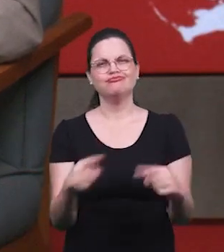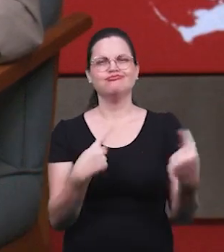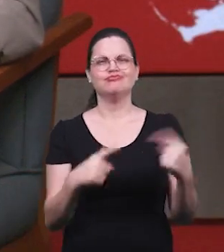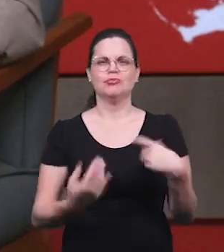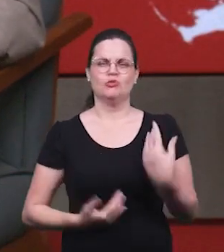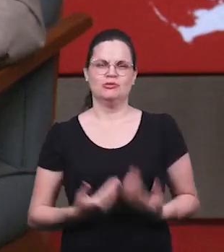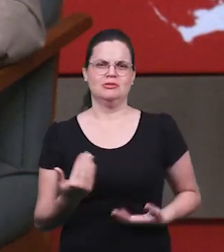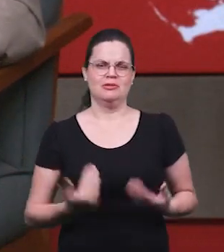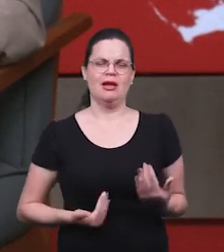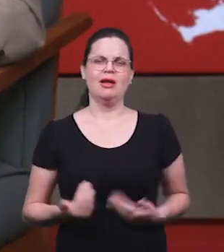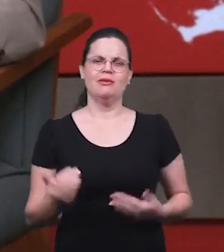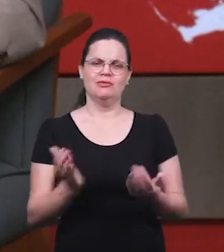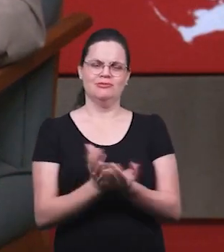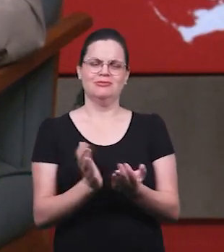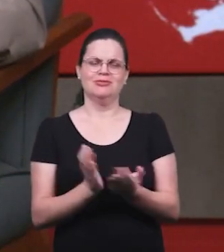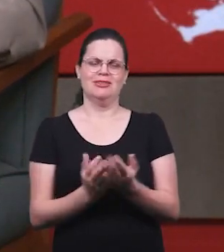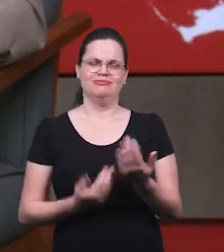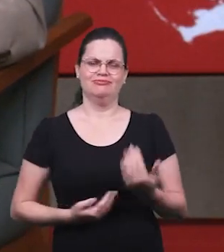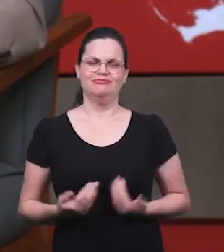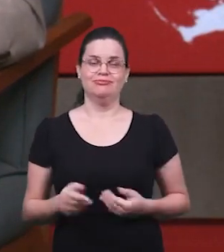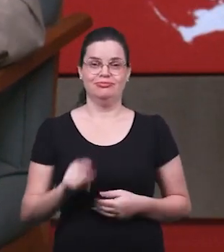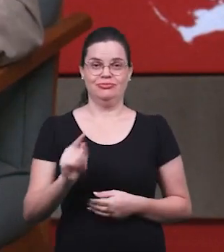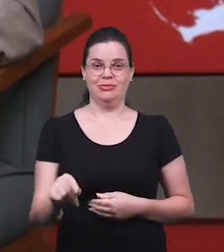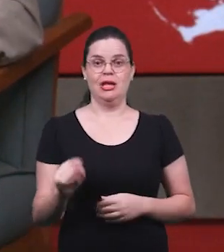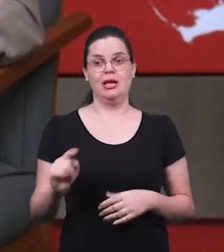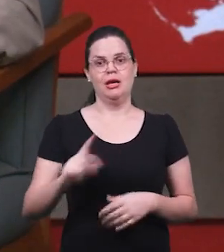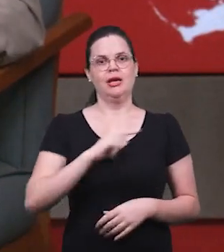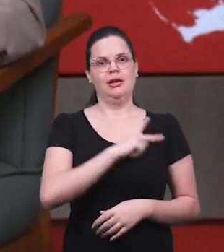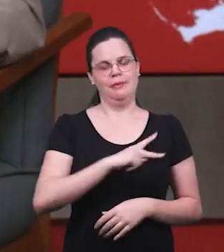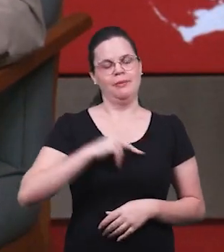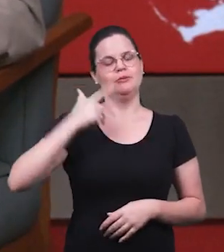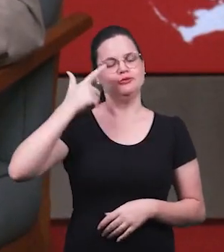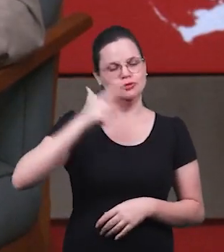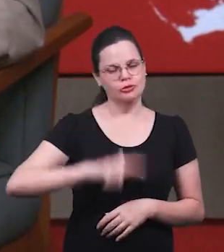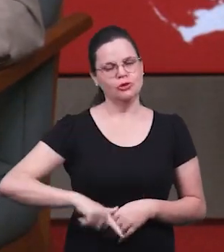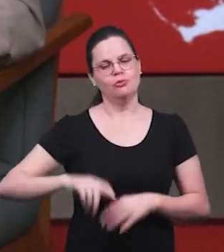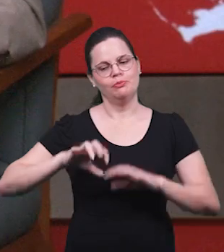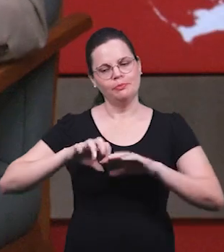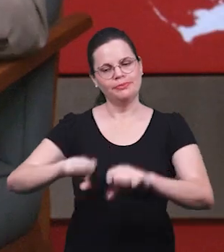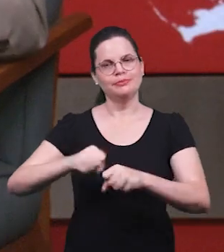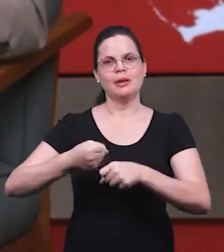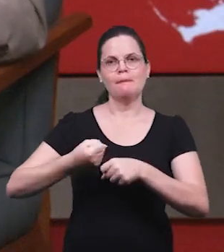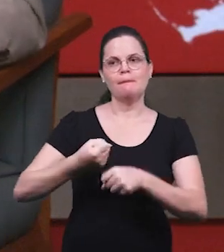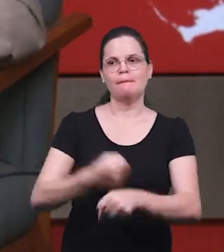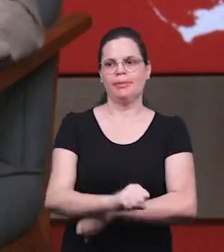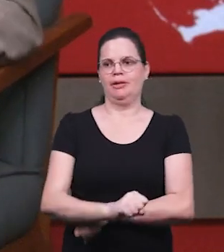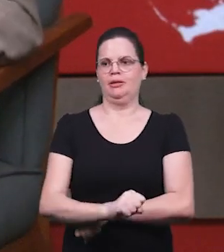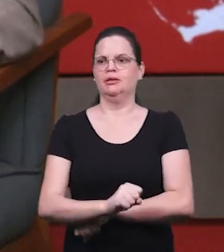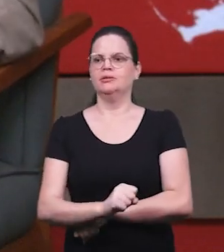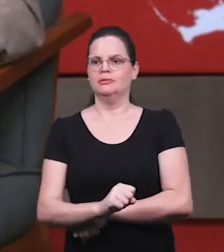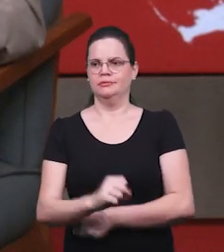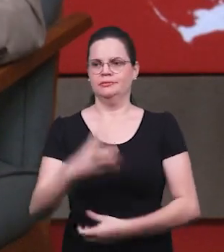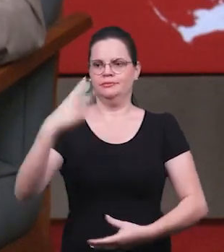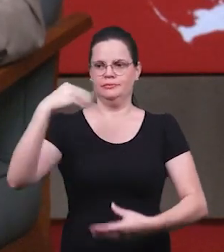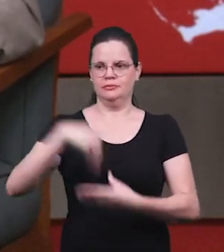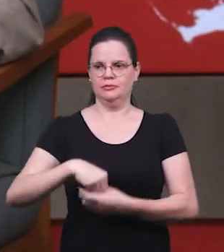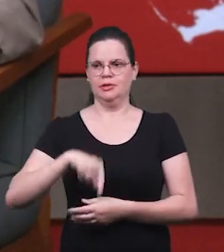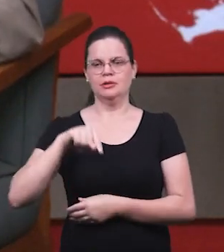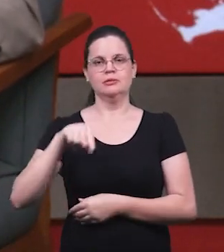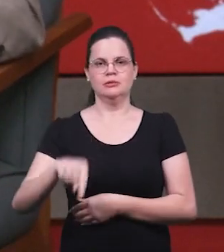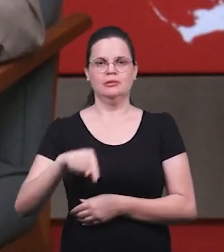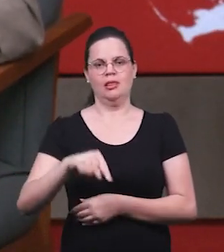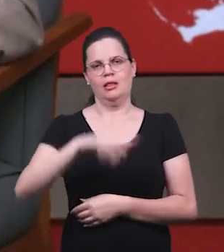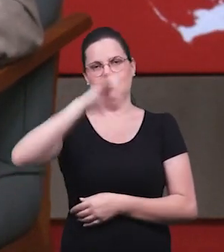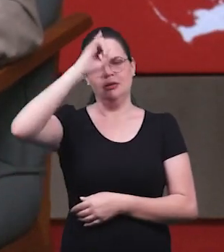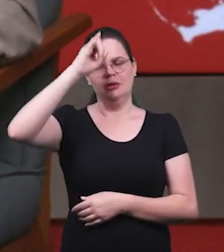terrível aos cristãos. Inclusive, nessa, Paulo foi novamente preso. Depois disso aí, né, não há mais